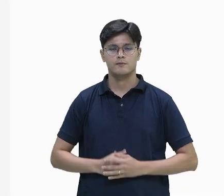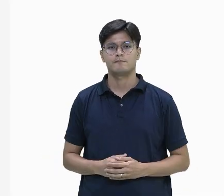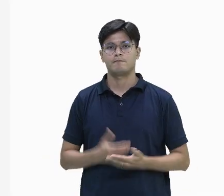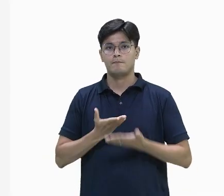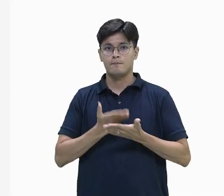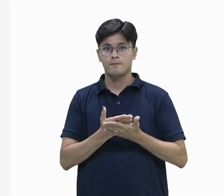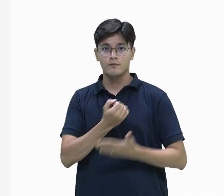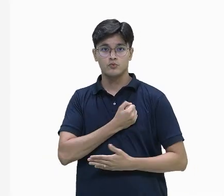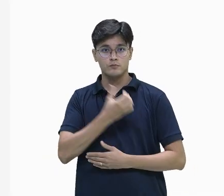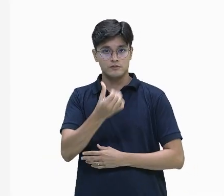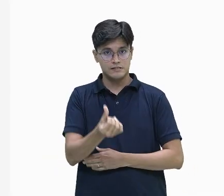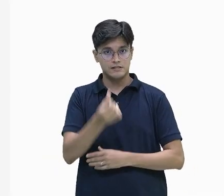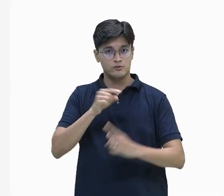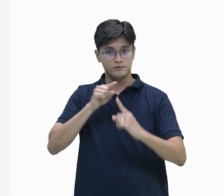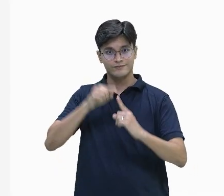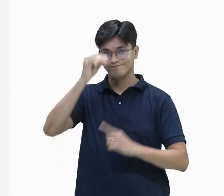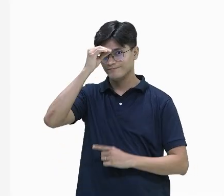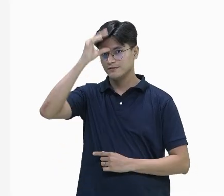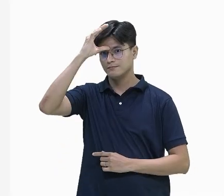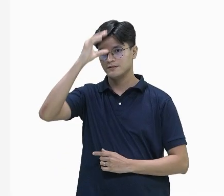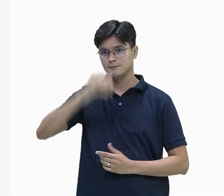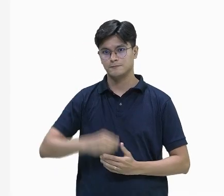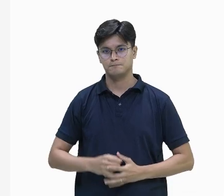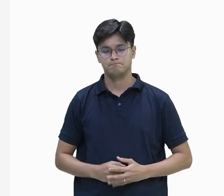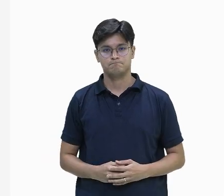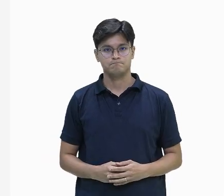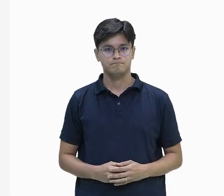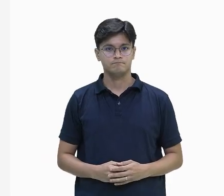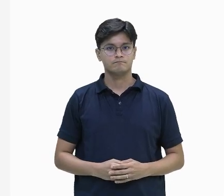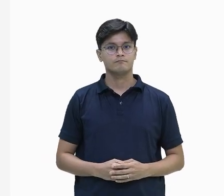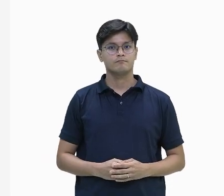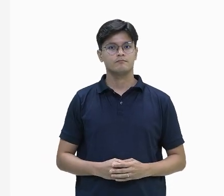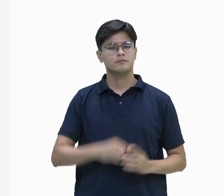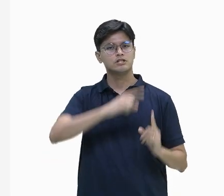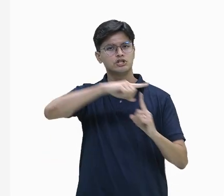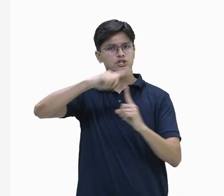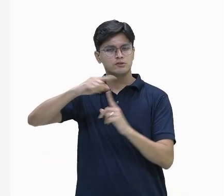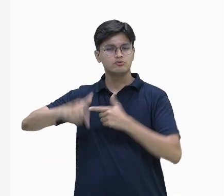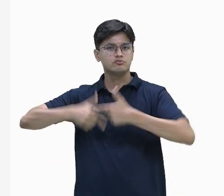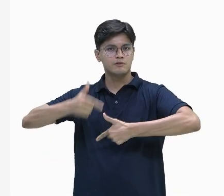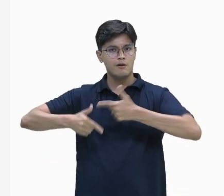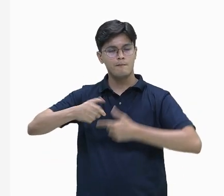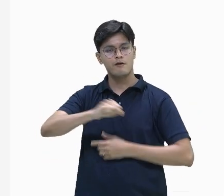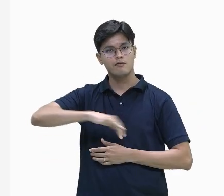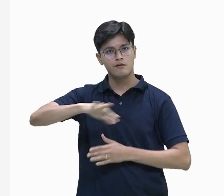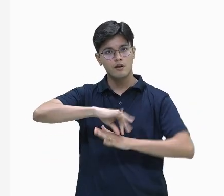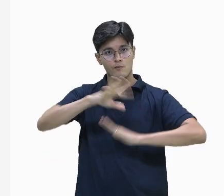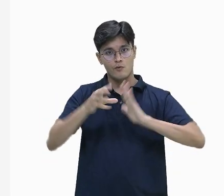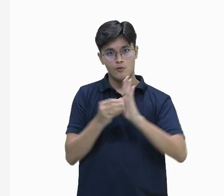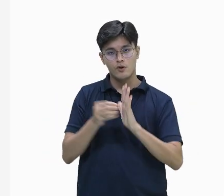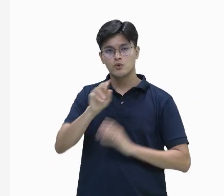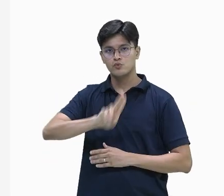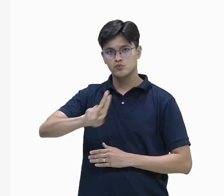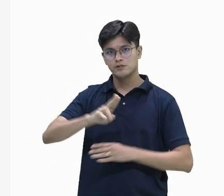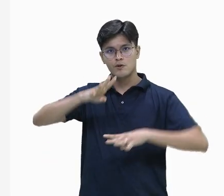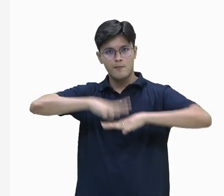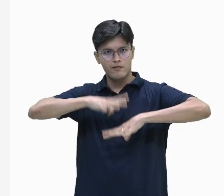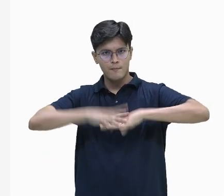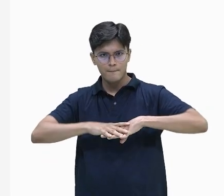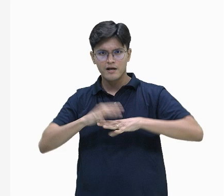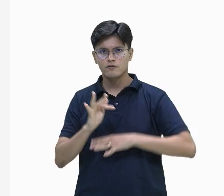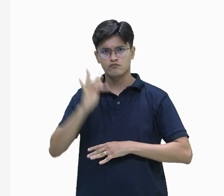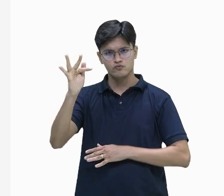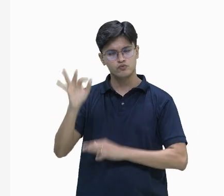6, objeto de conhecimento. Tipos de ocupação na Amazônia, usando a matemática para pensar o futuro. E